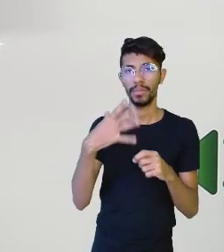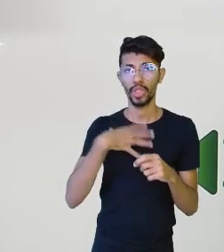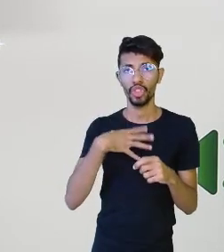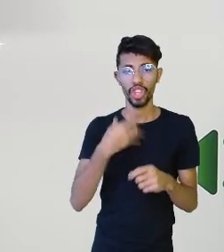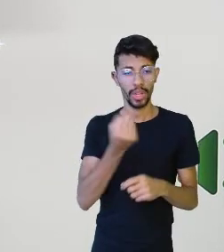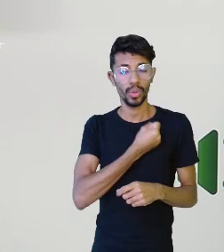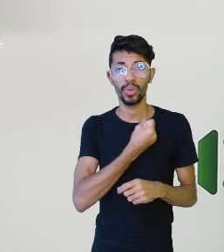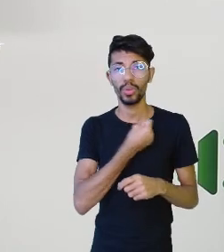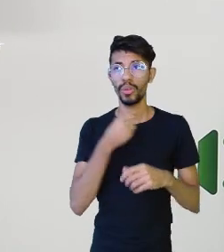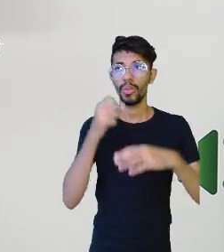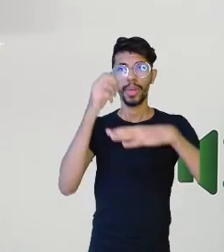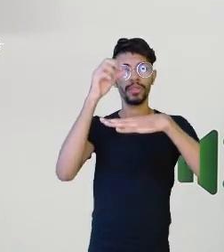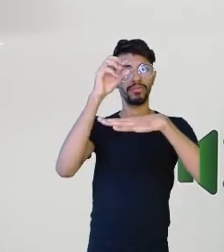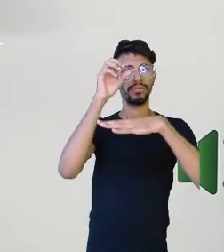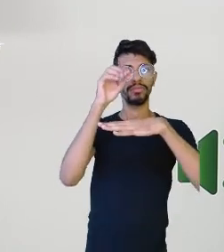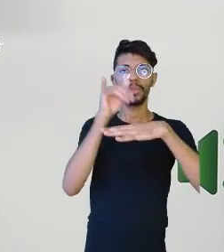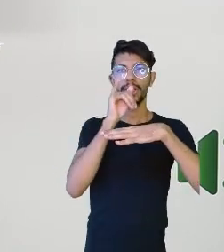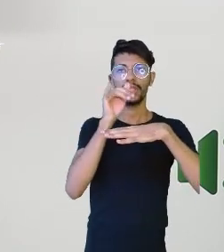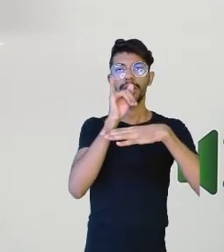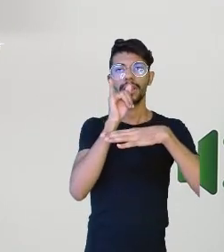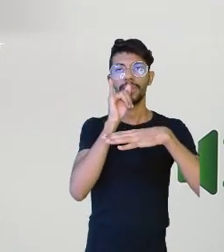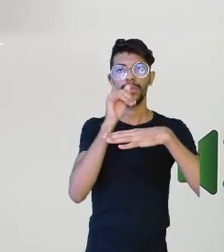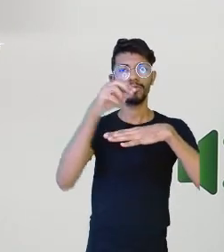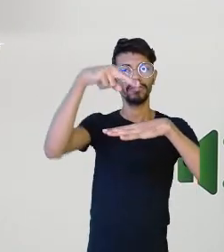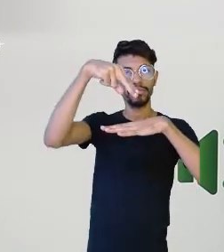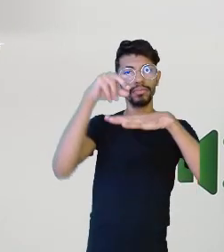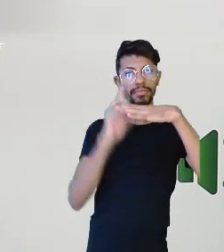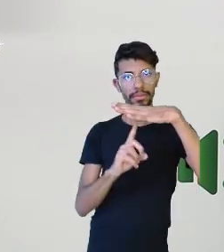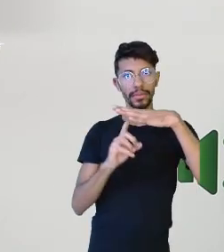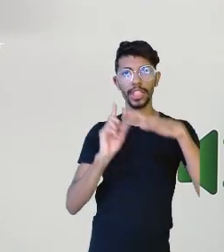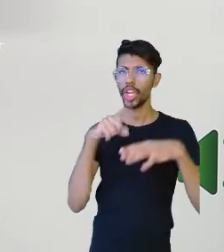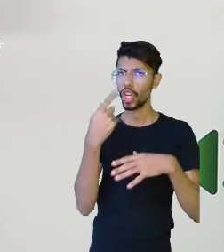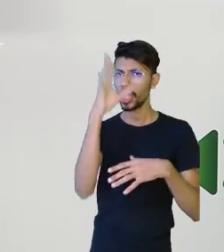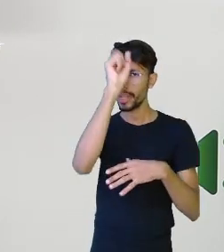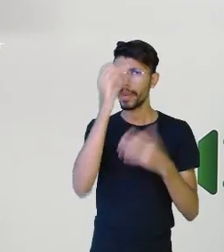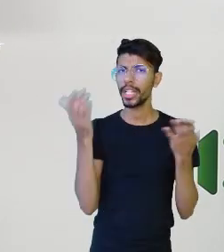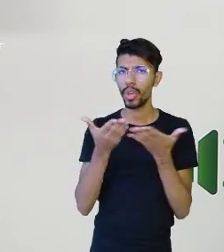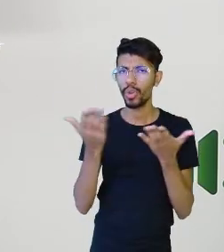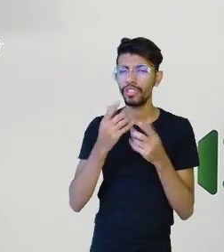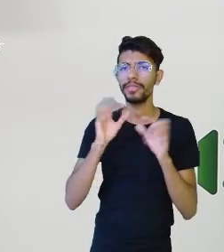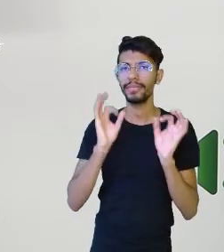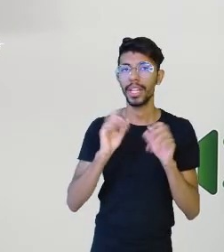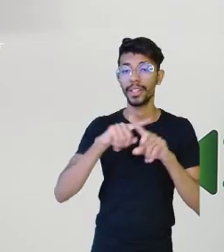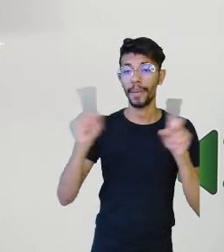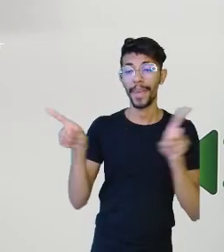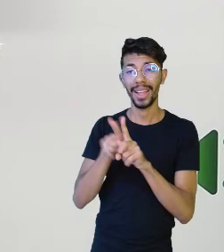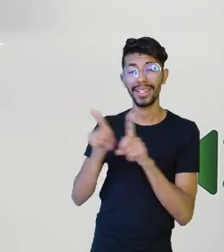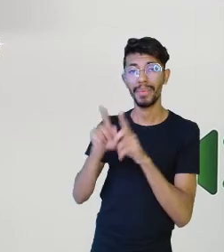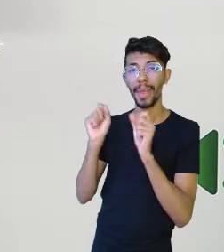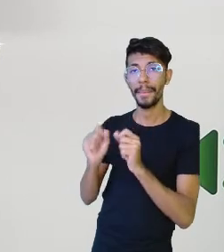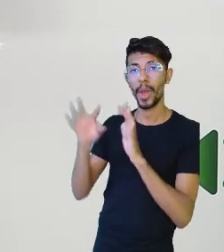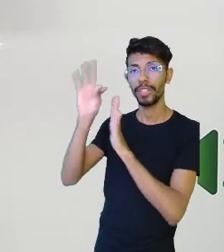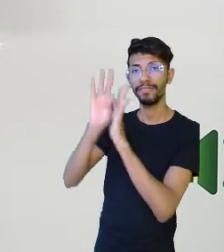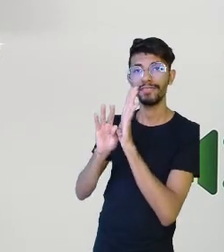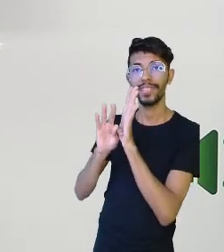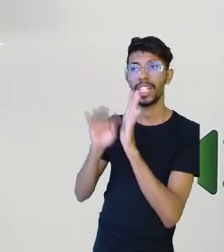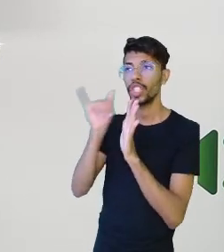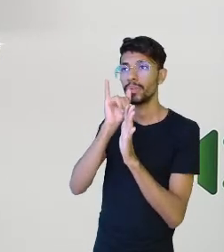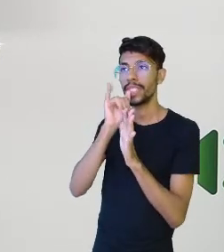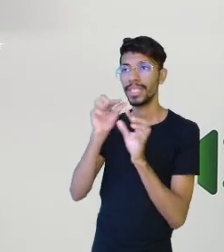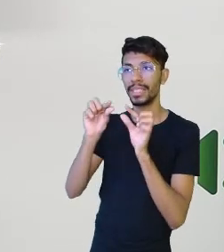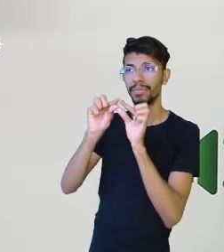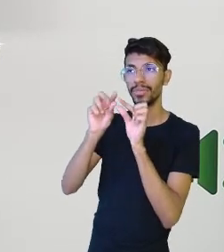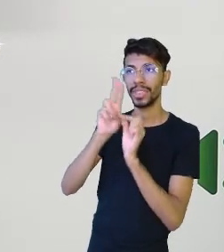né, que é quando a gente coloca os números, como a gente aprendeu hoje, mas isso pode estar no texto e